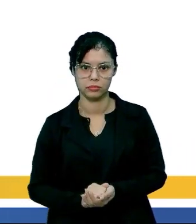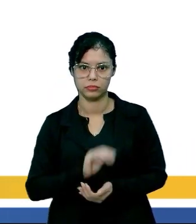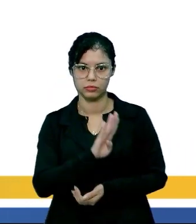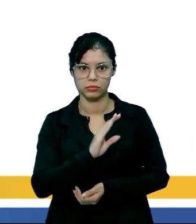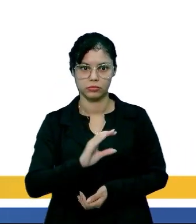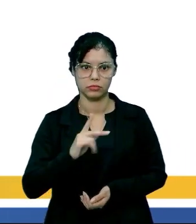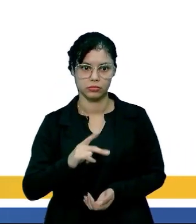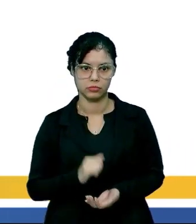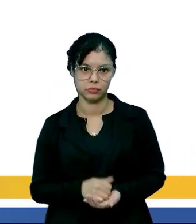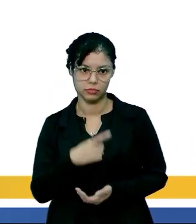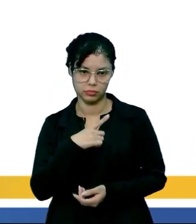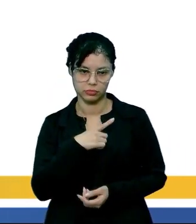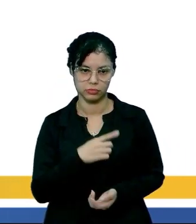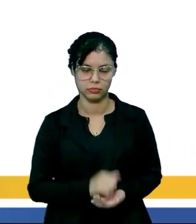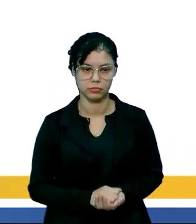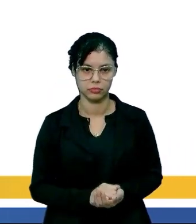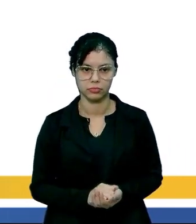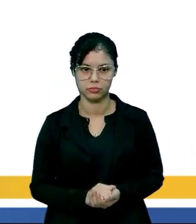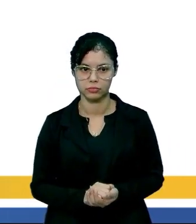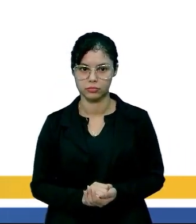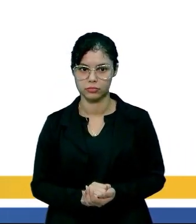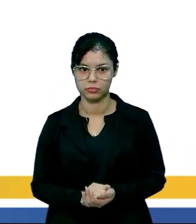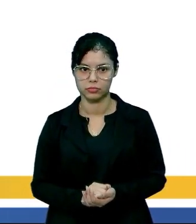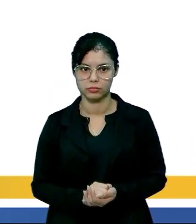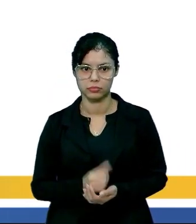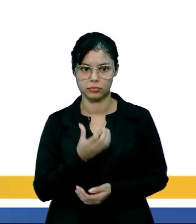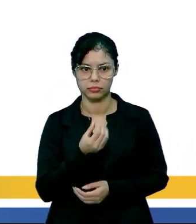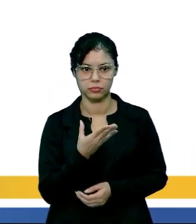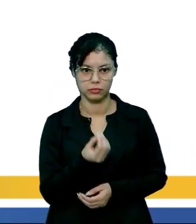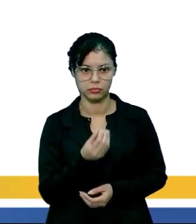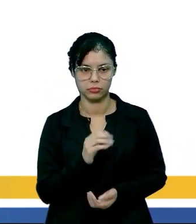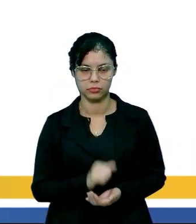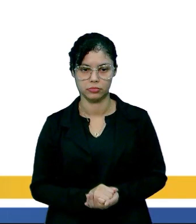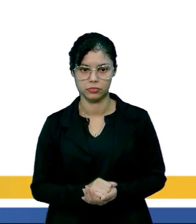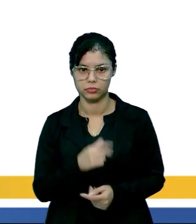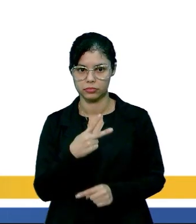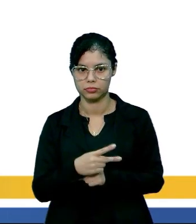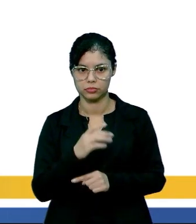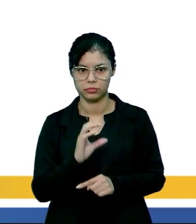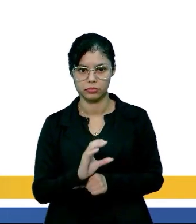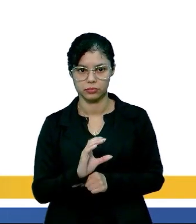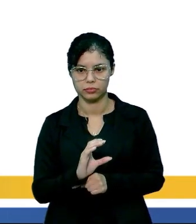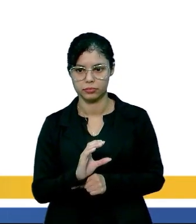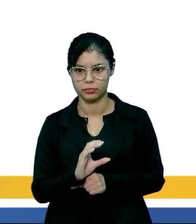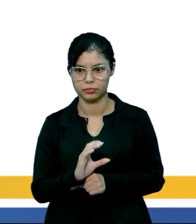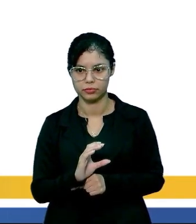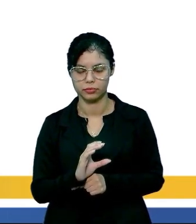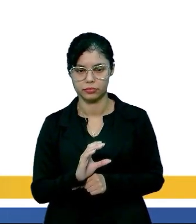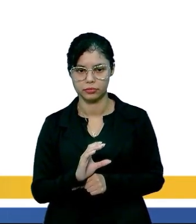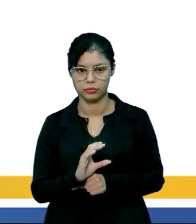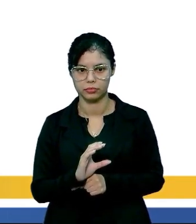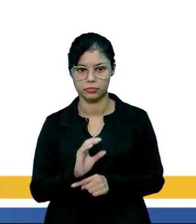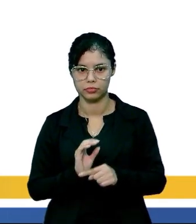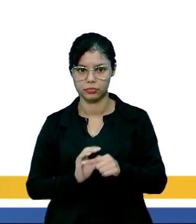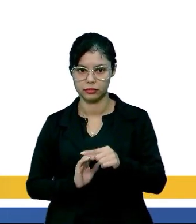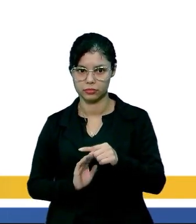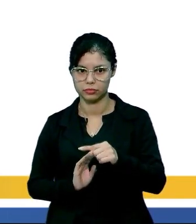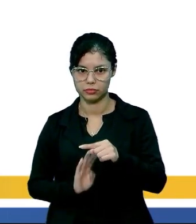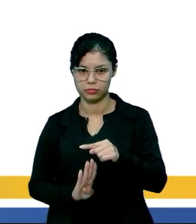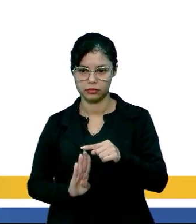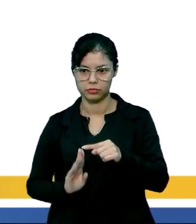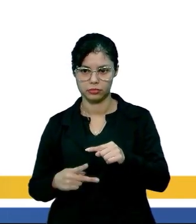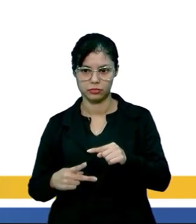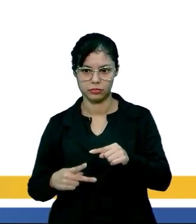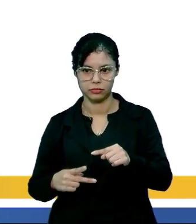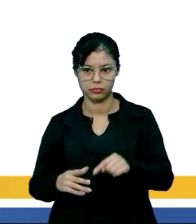BCP. Temos o seno de 60 graus, que é igual a